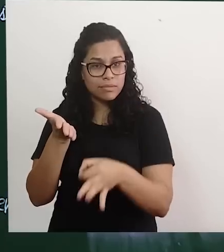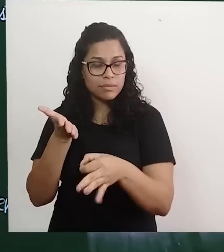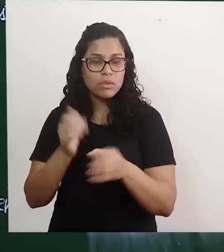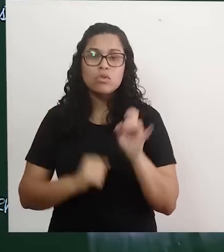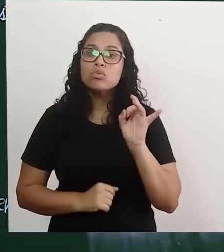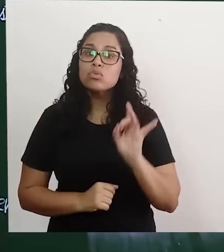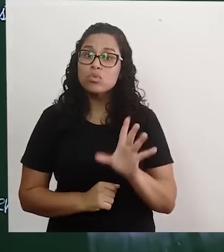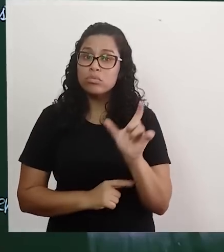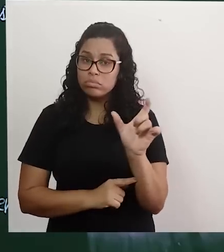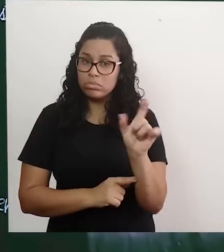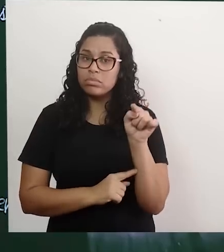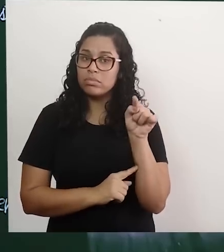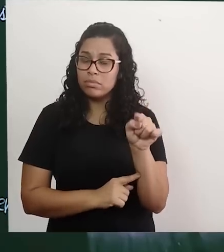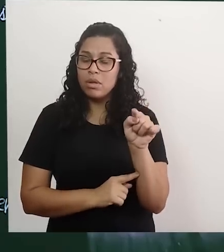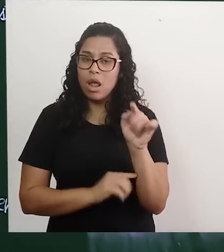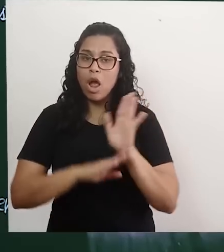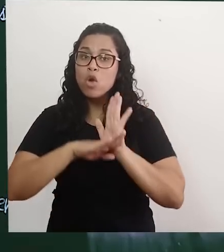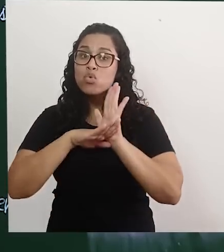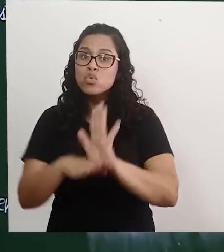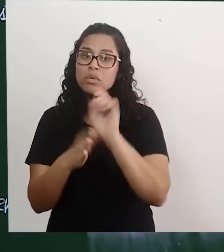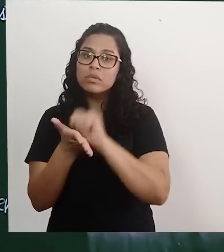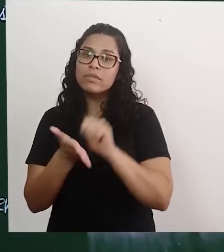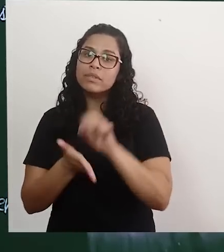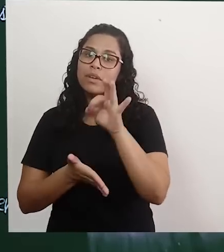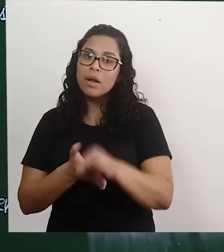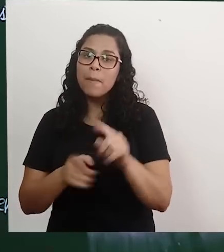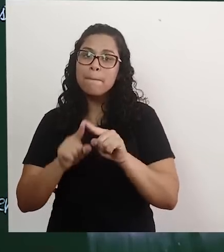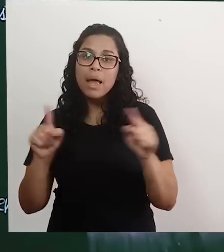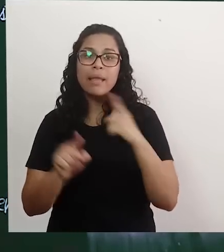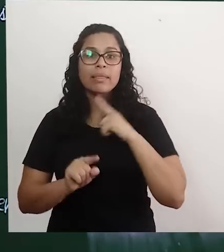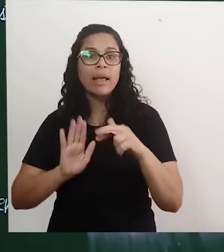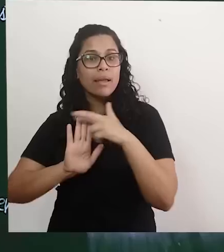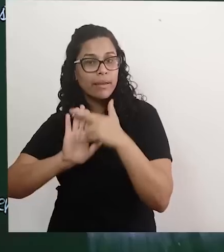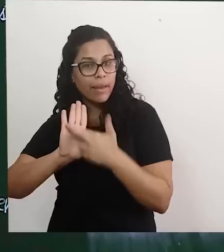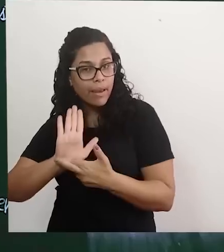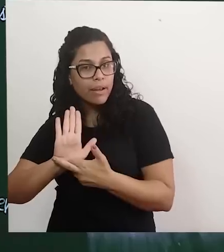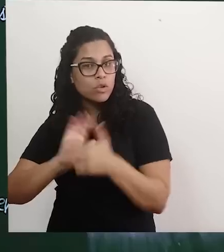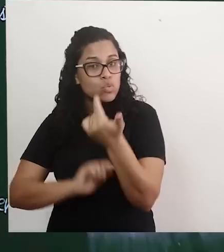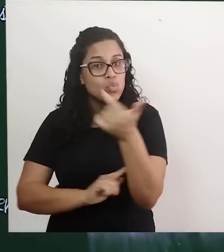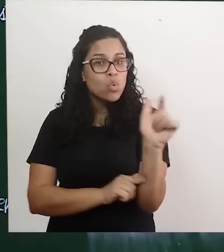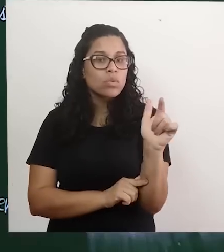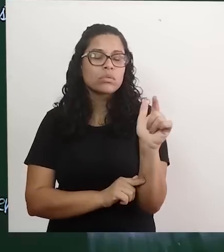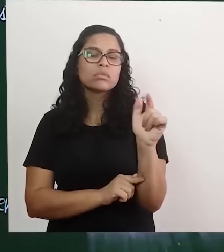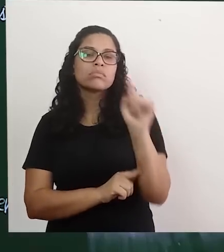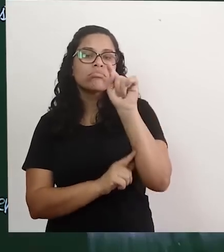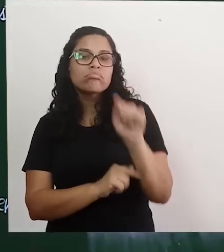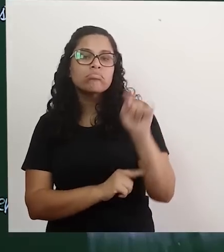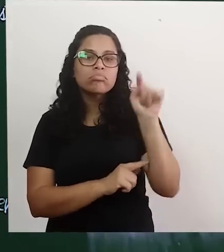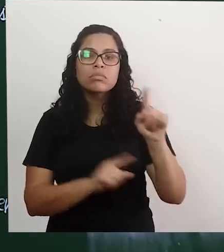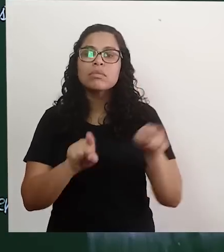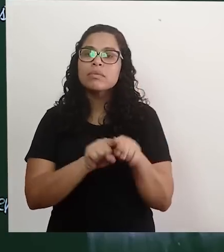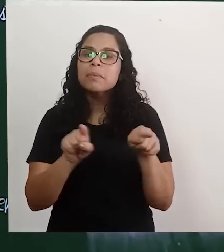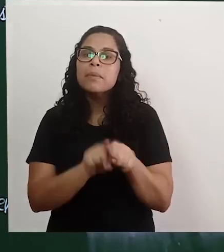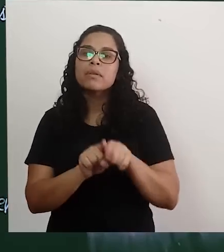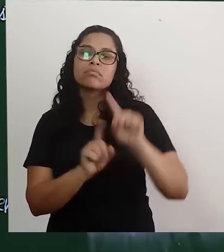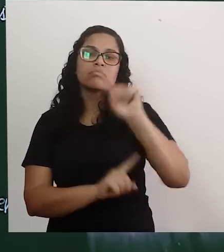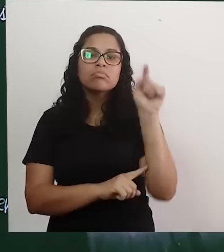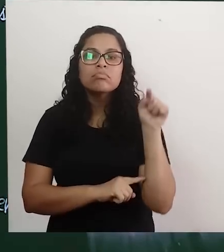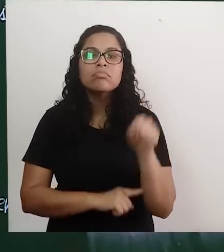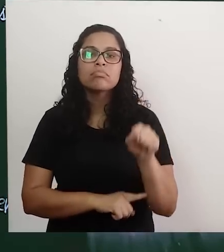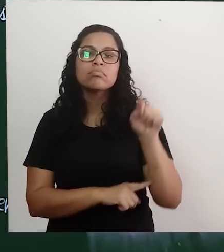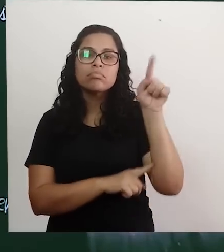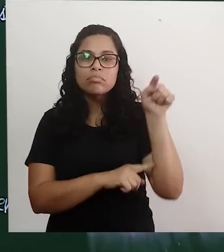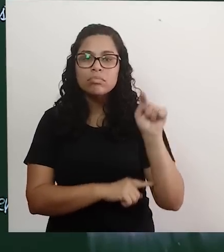só a ortografia nos ajuda a escrever corretamente, né? A gente sabe que existem regras de acentuação, existem sinais de pontuação